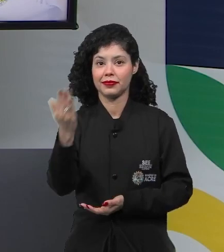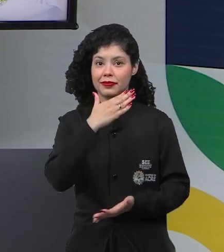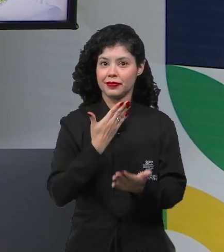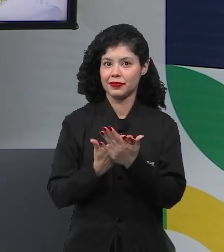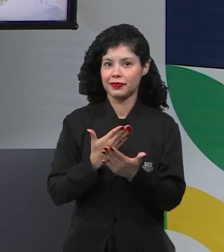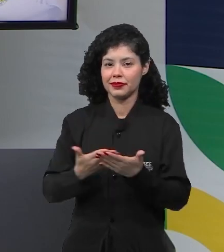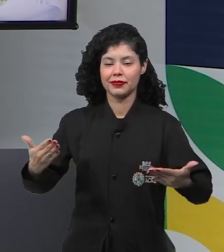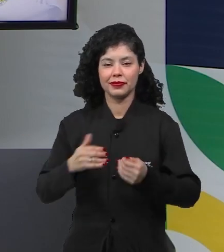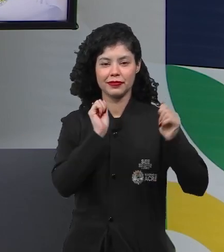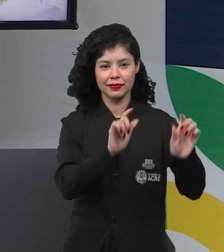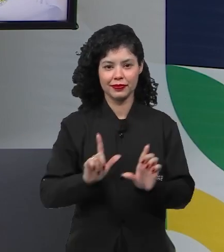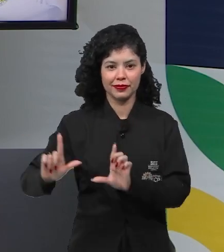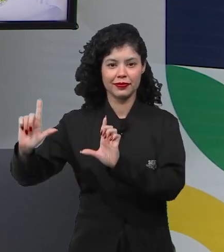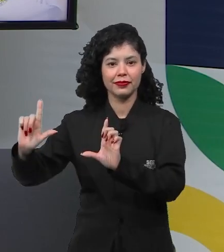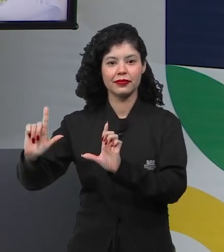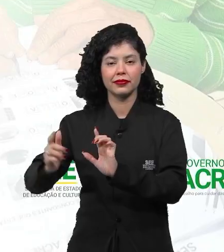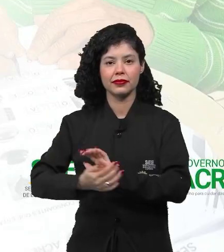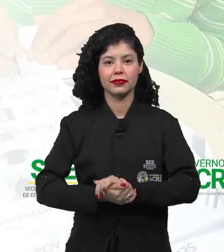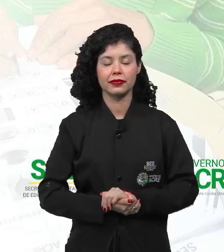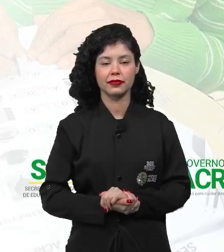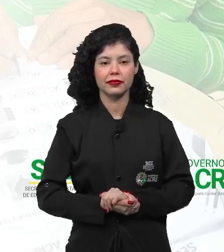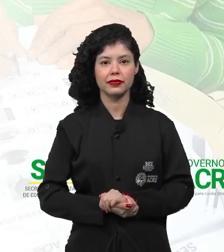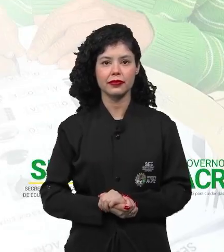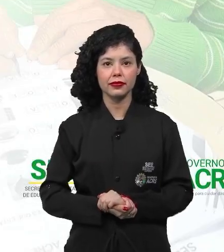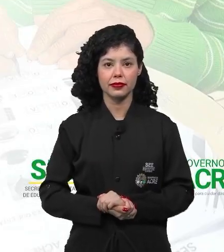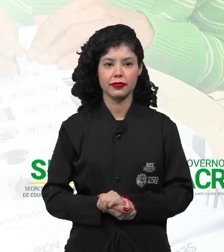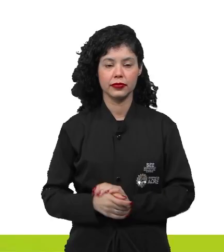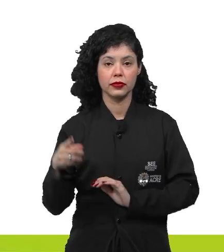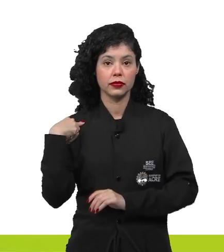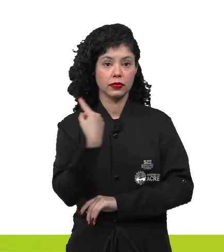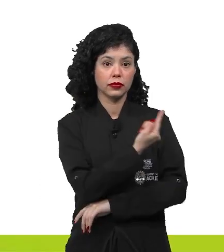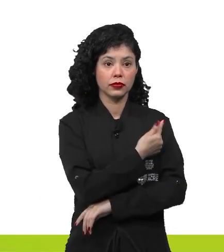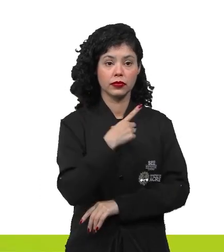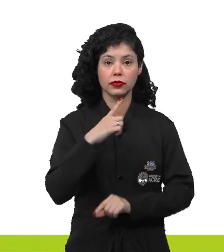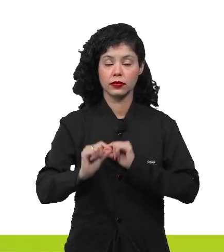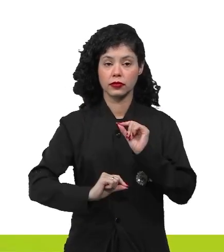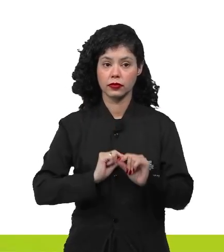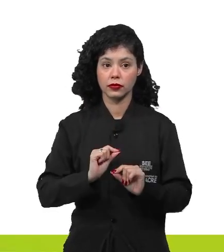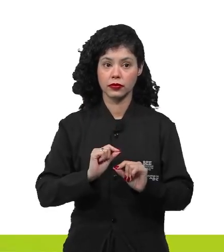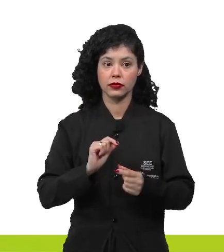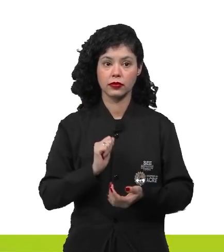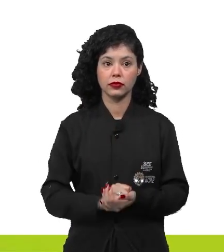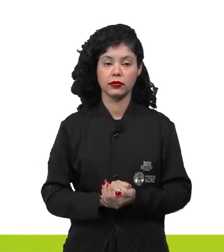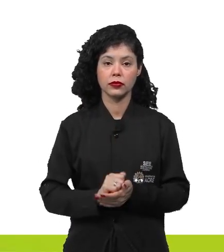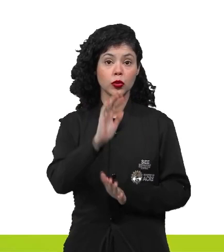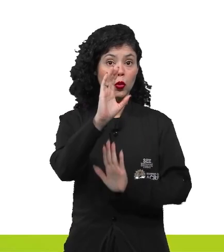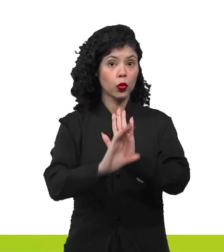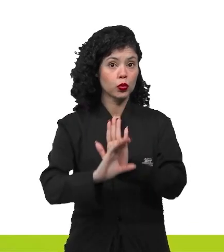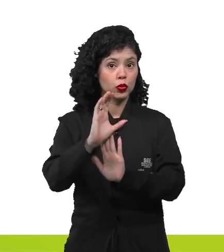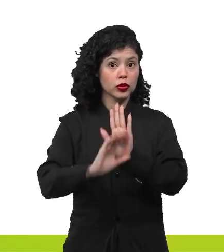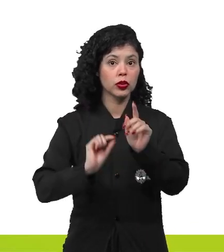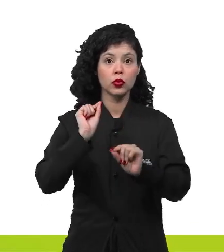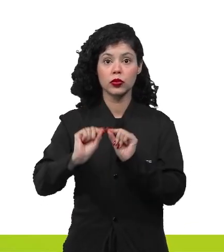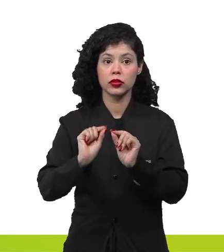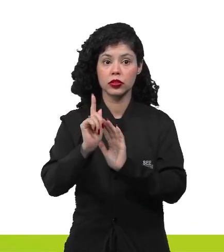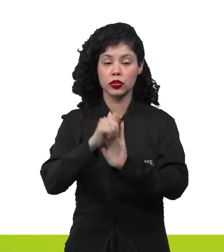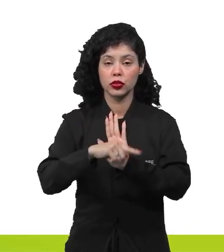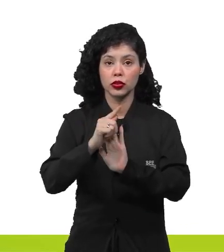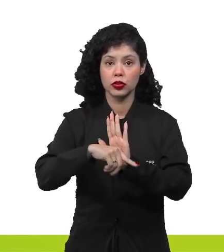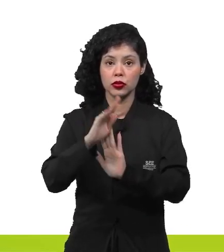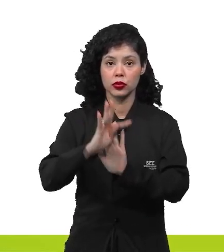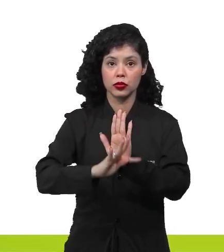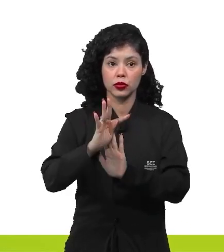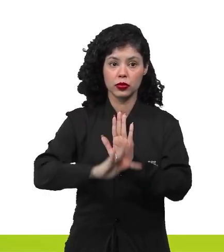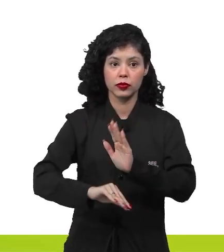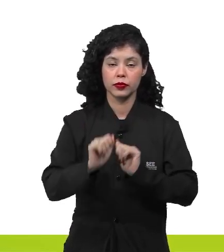de hoje, acompanhem comigo aqui na tela. Nós temos a definição do que são gêneros